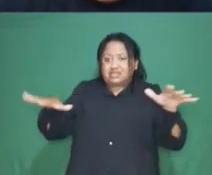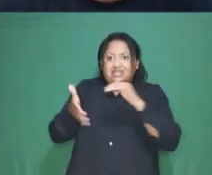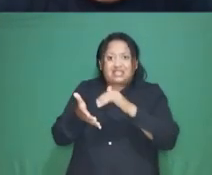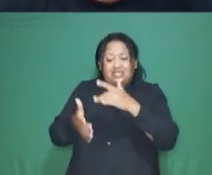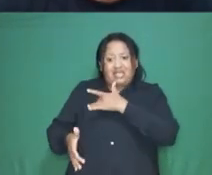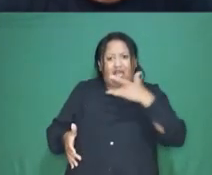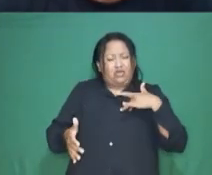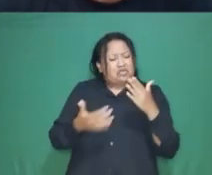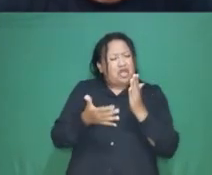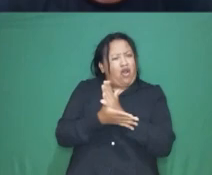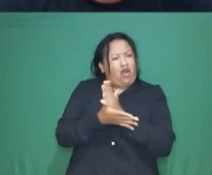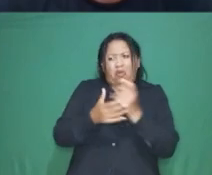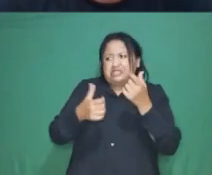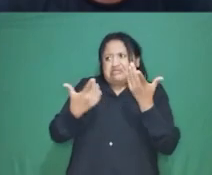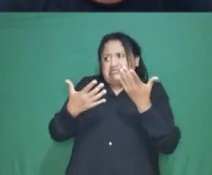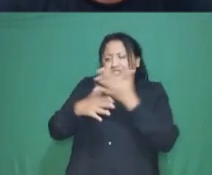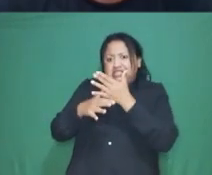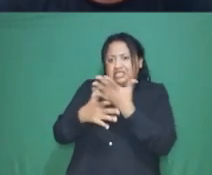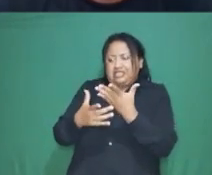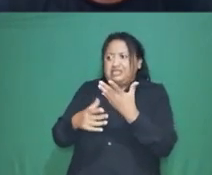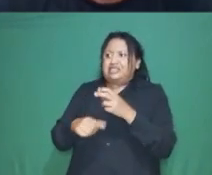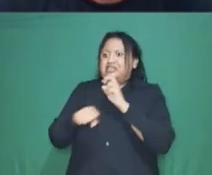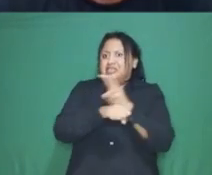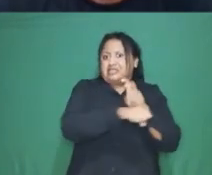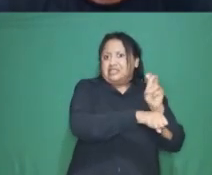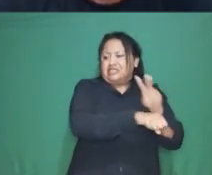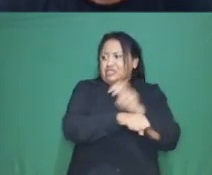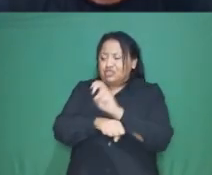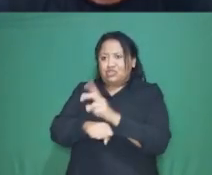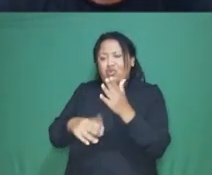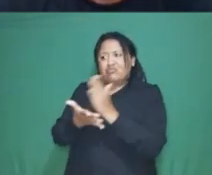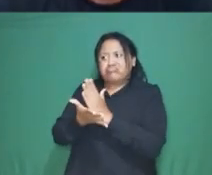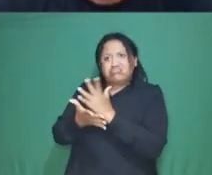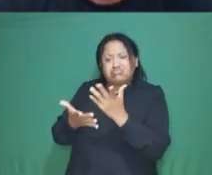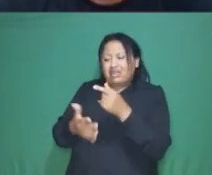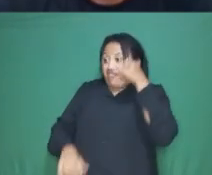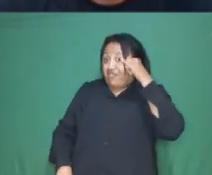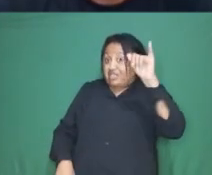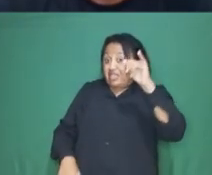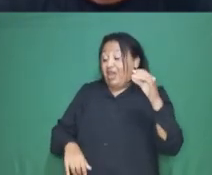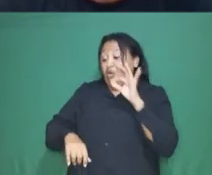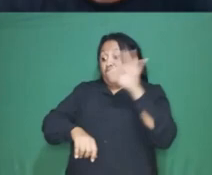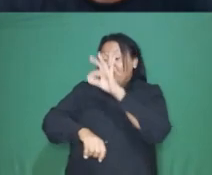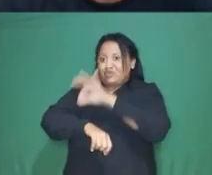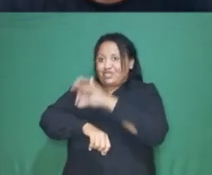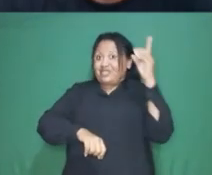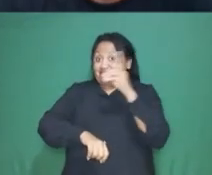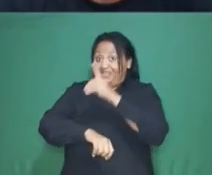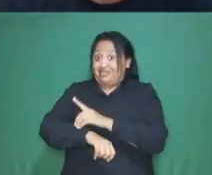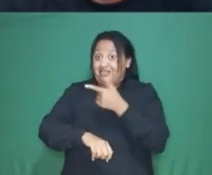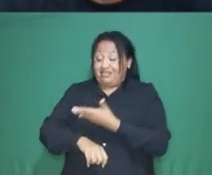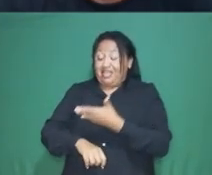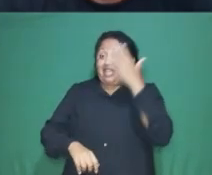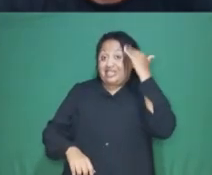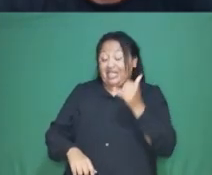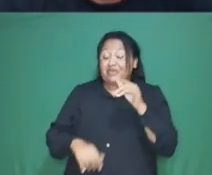secretaria de saúde de uma cidade detetizou todos os bairros de modo a evitar a proliferação do mosquito da dengue sabe-se que o número